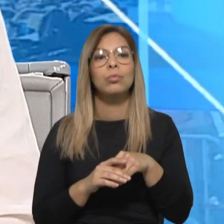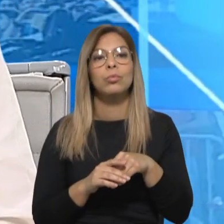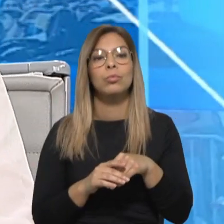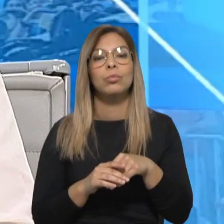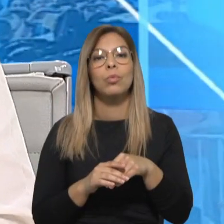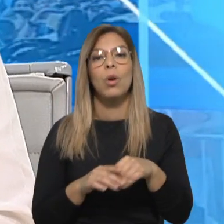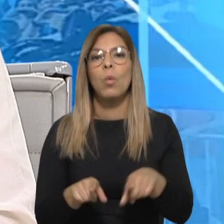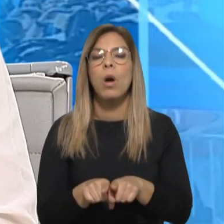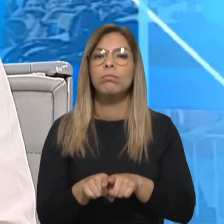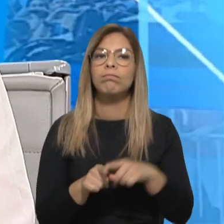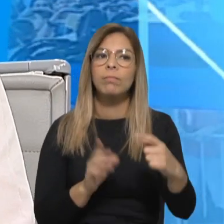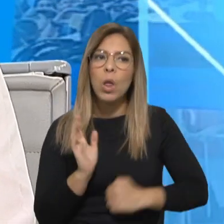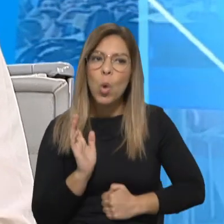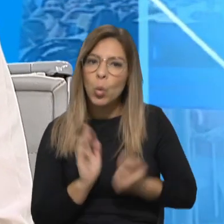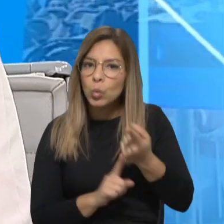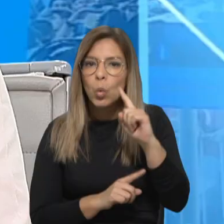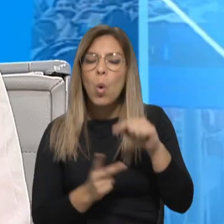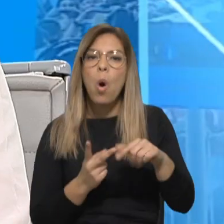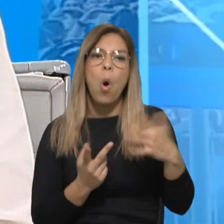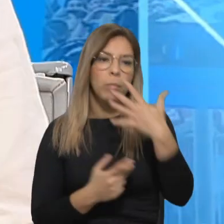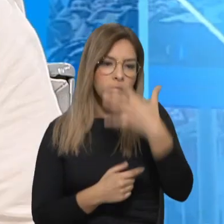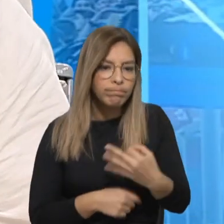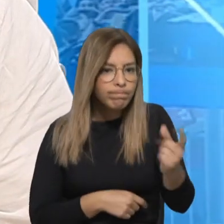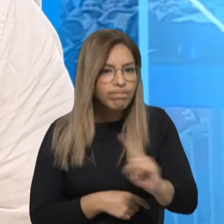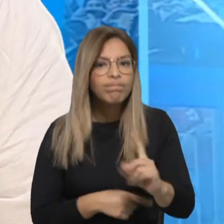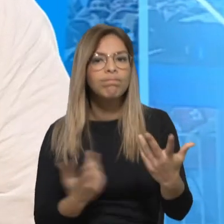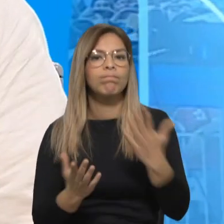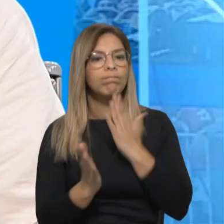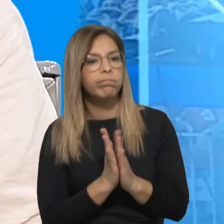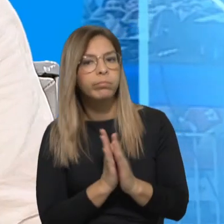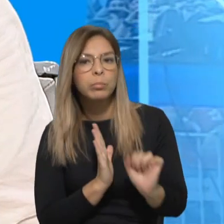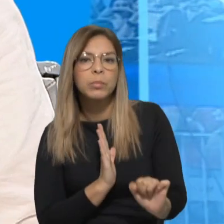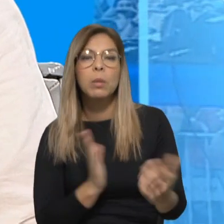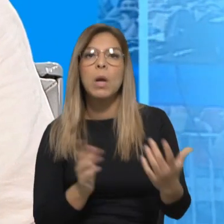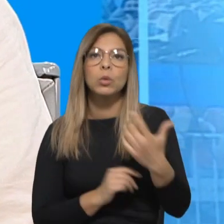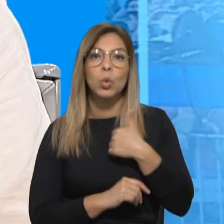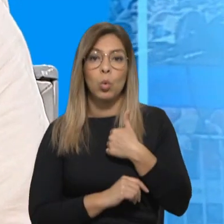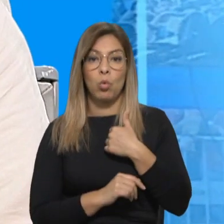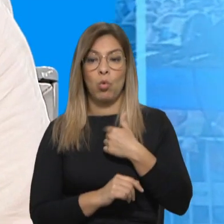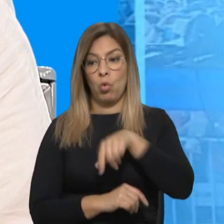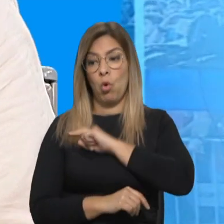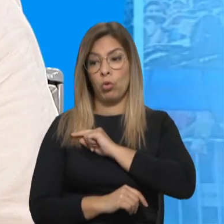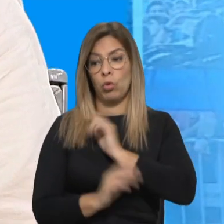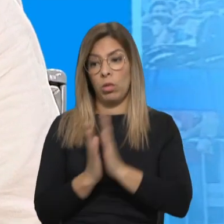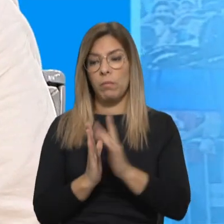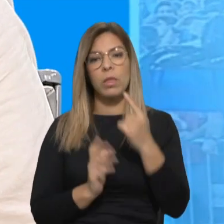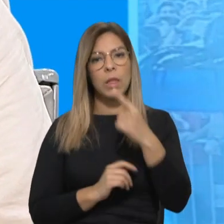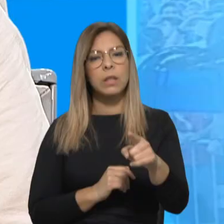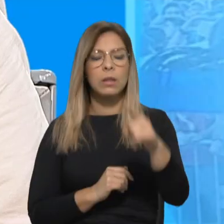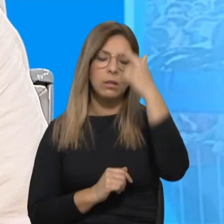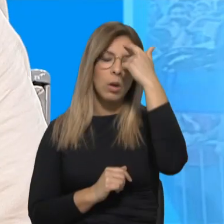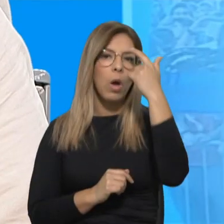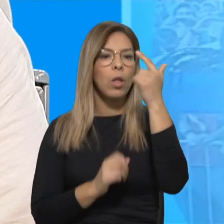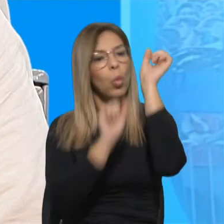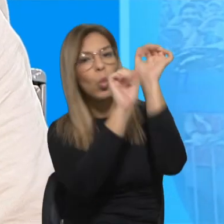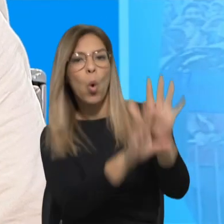não católico, não cristão, não crente, nós dizemos na perspectiva crente que é uma virtude teologal. Queremos dizer com isso que é um